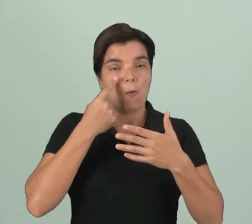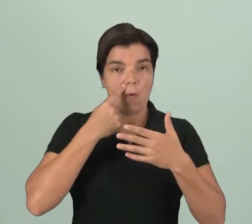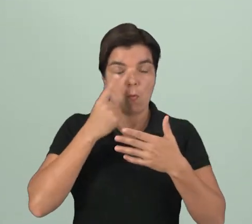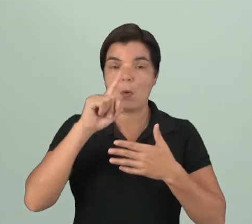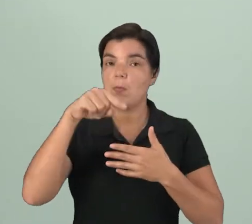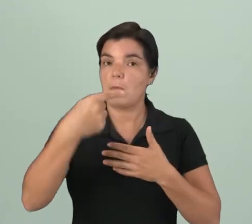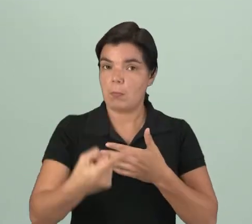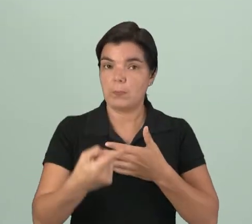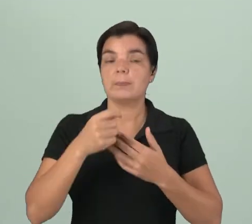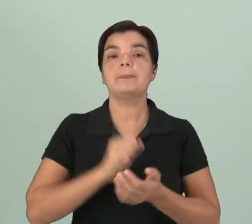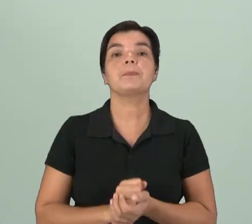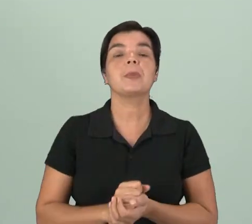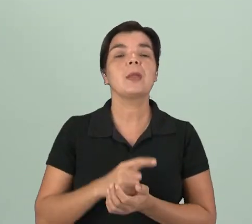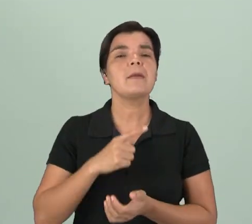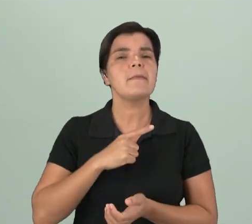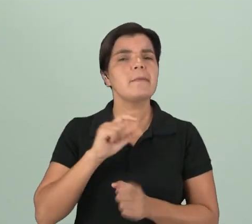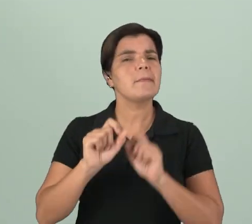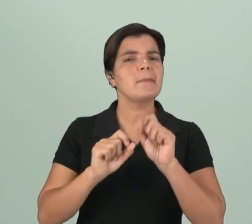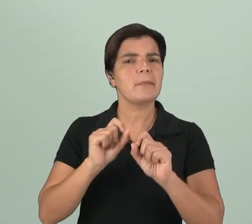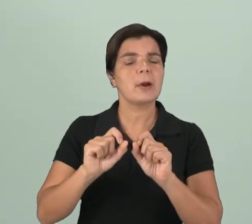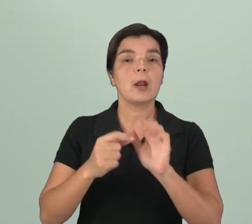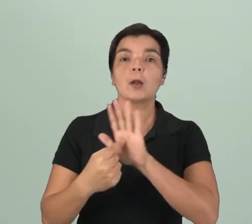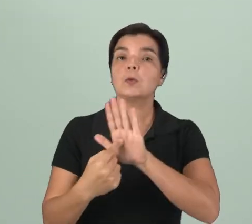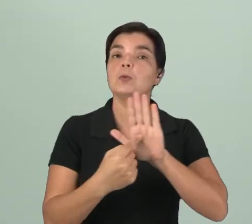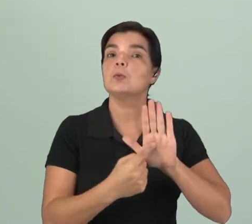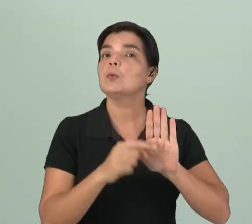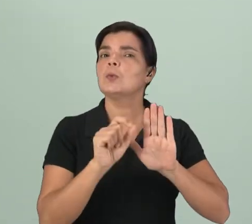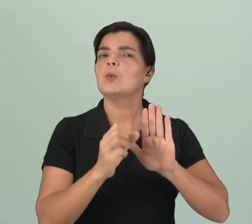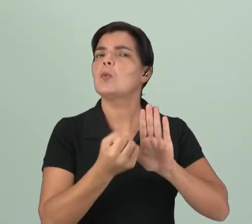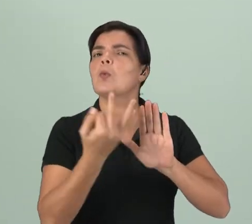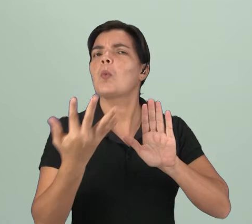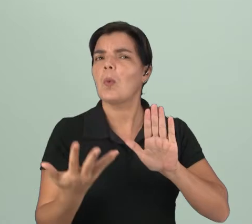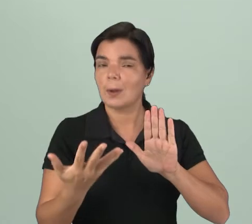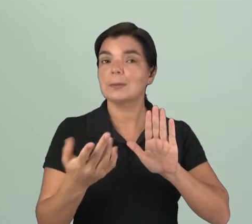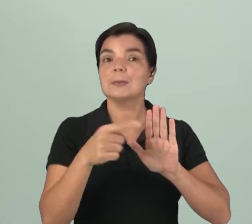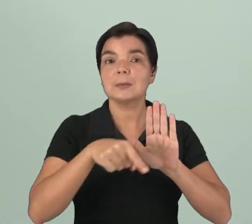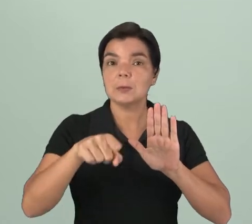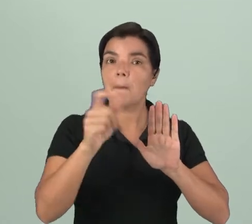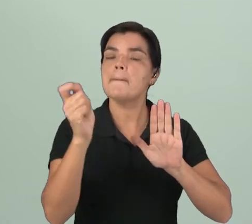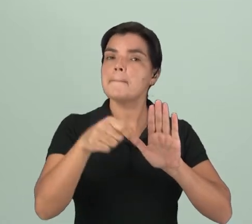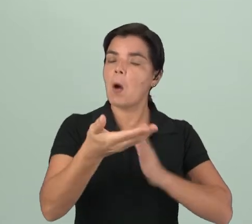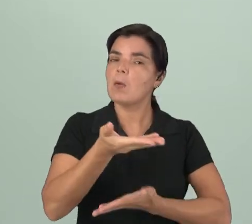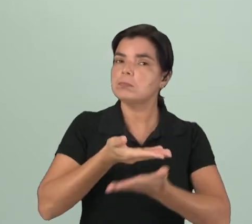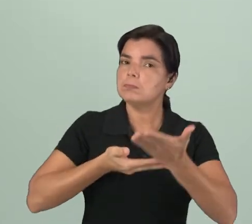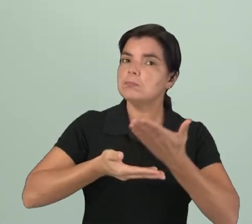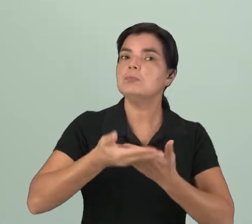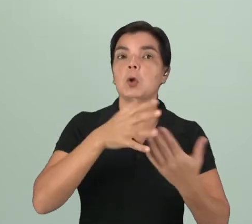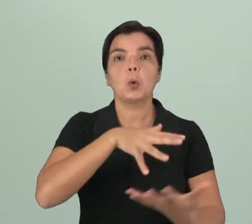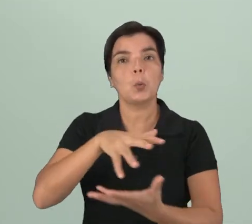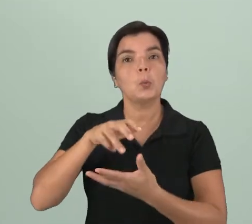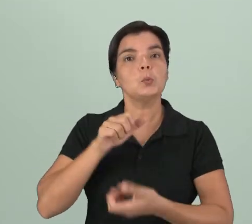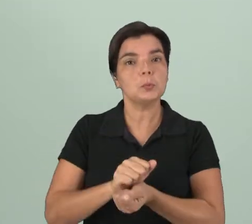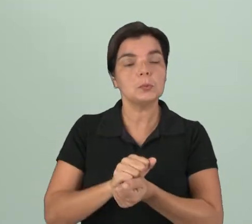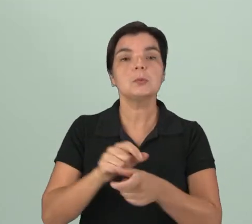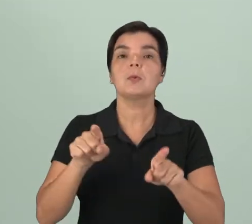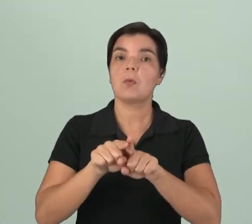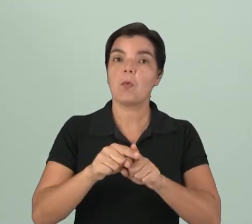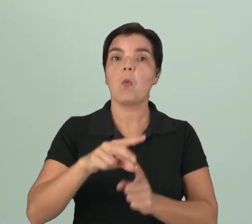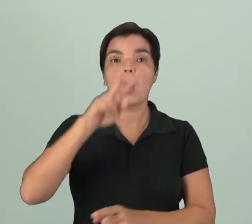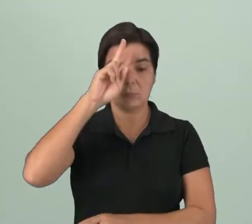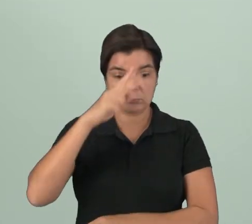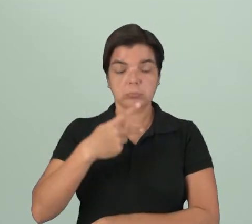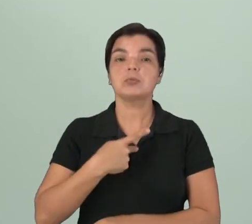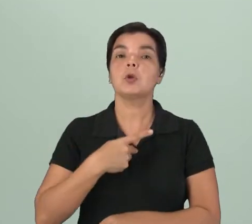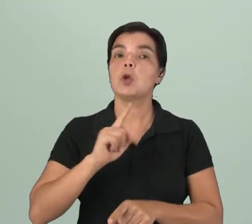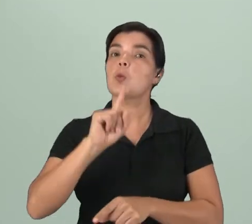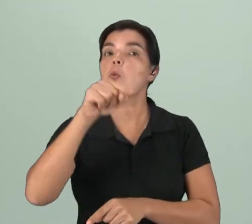ver a seguir, ele quer te mostrar quais são as formas que você pode interagir com o mundo, consigo